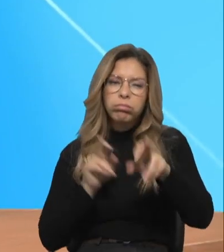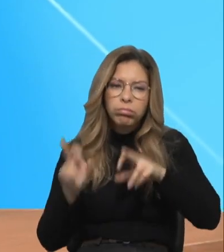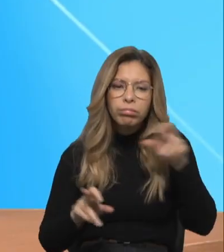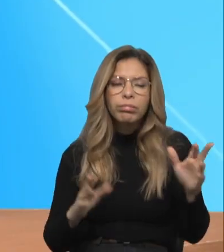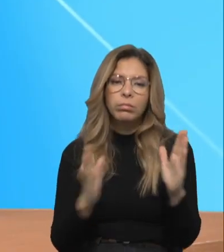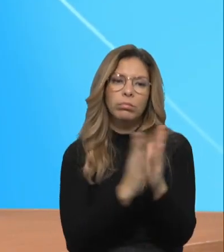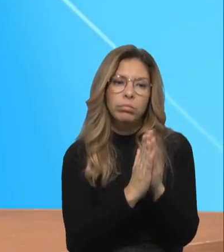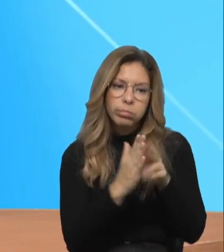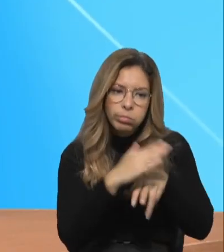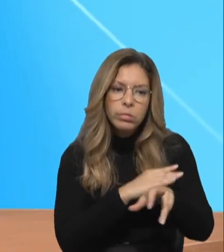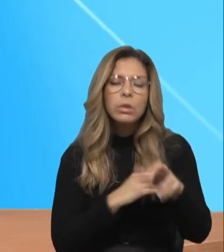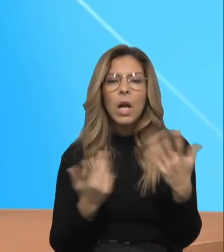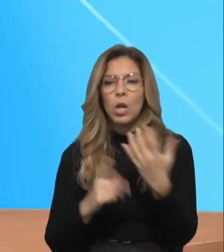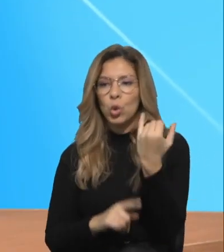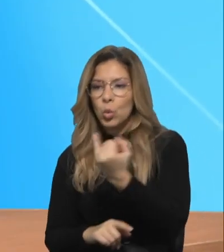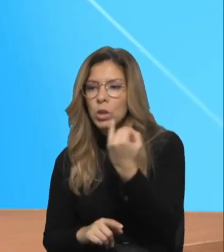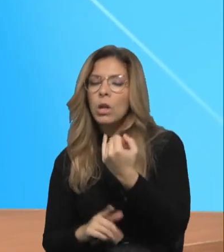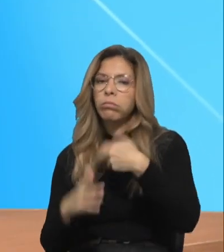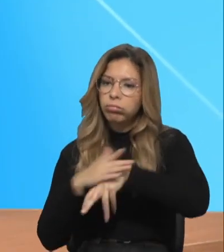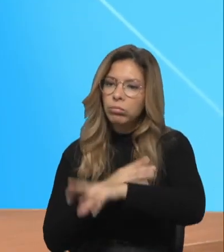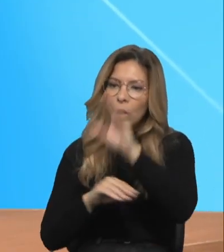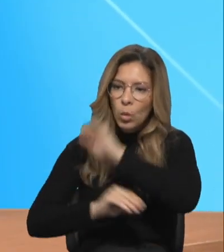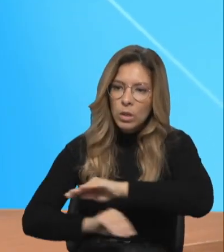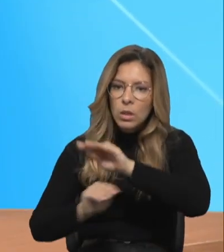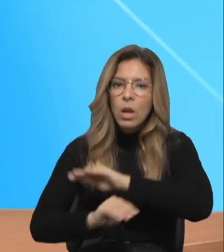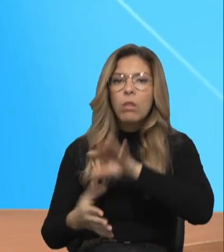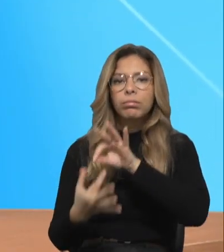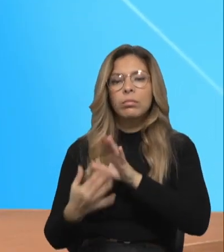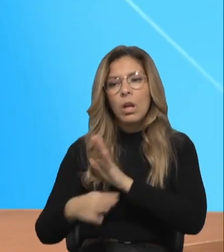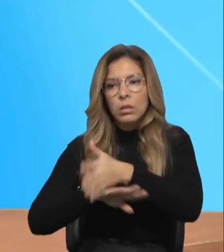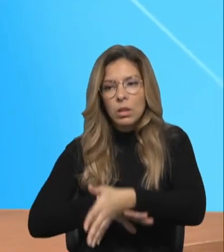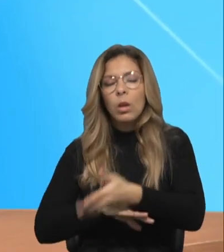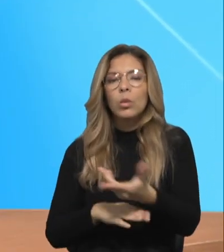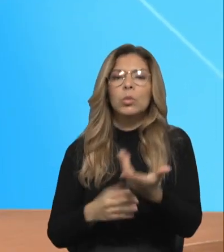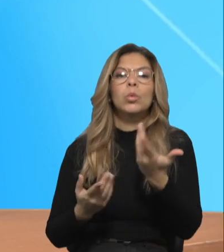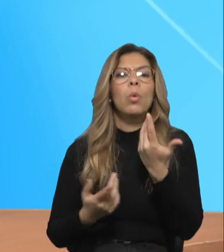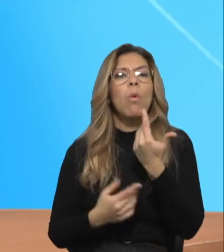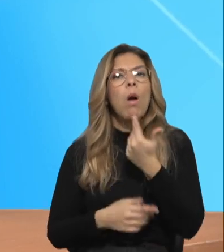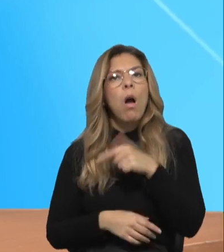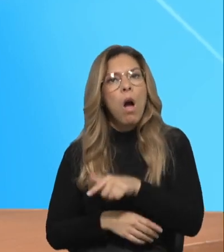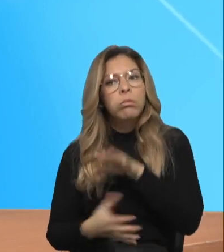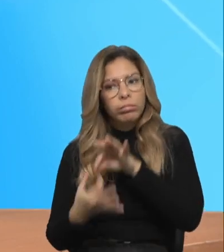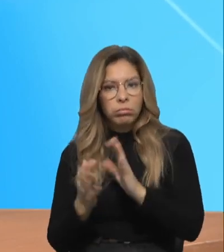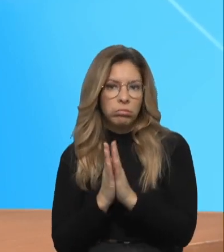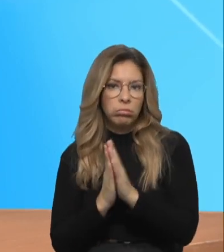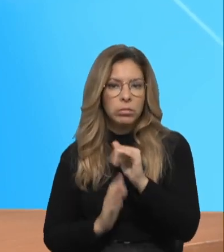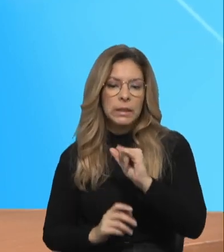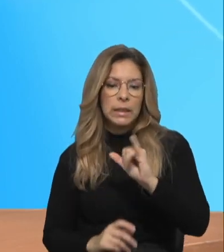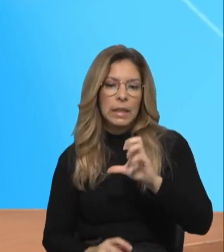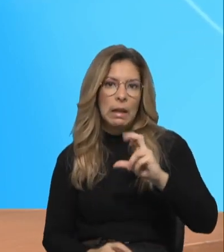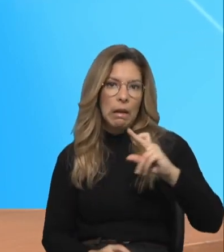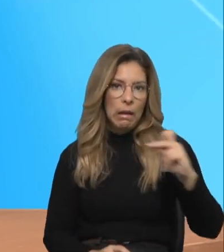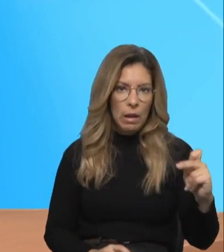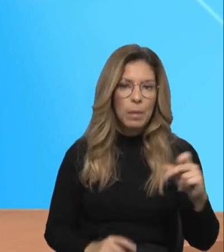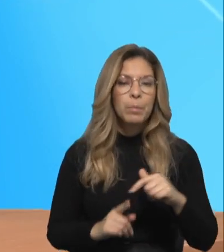com institutos de educação que pertenciam à Conferência Episcopal, o ICRA e